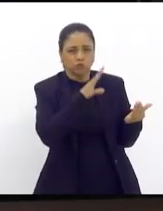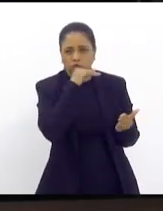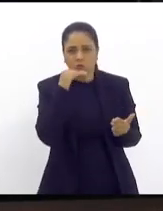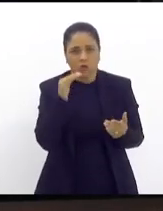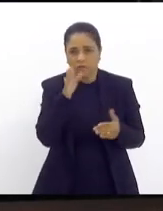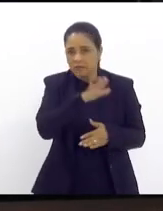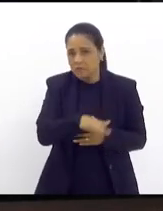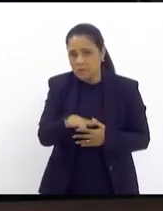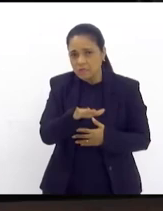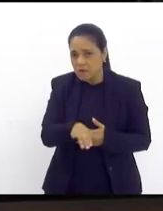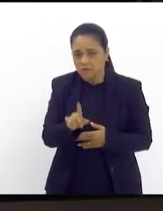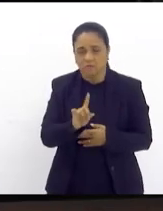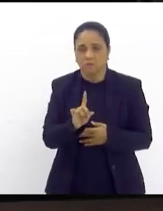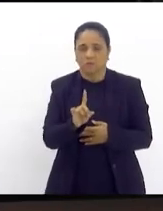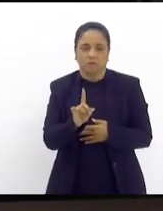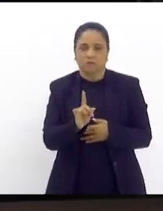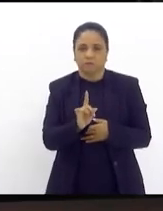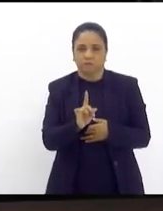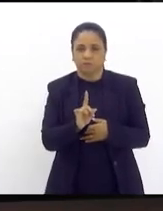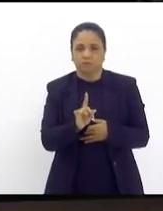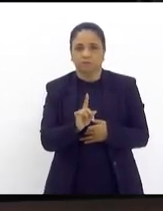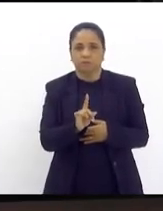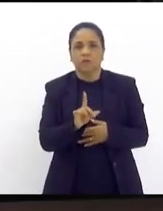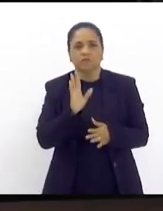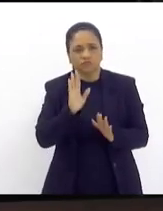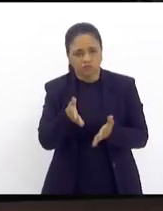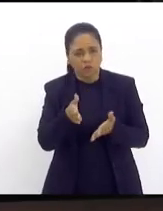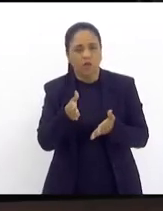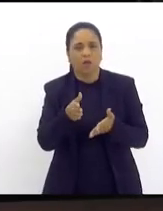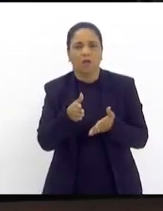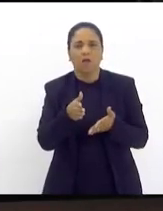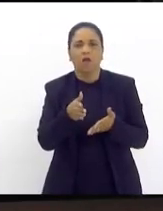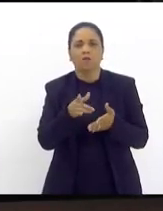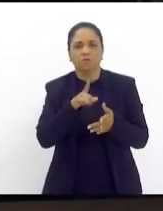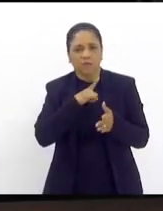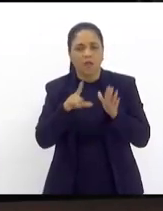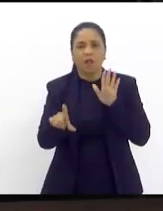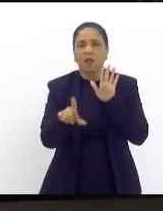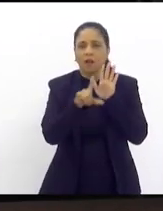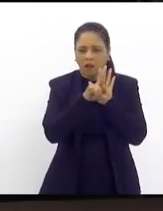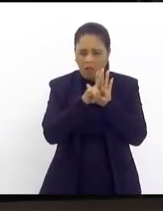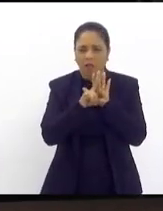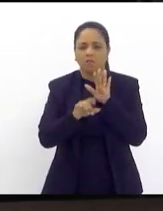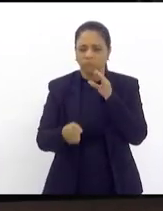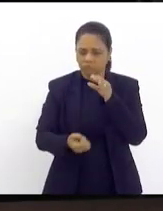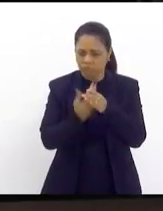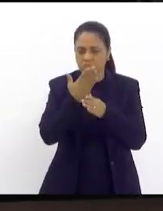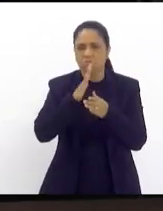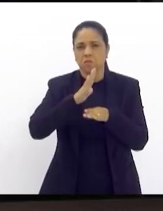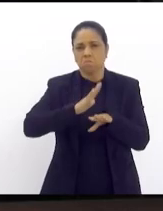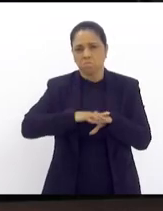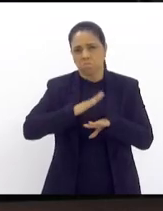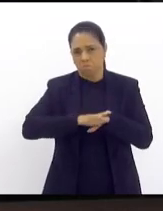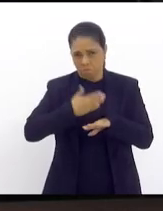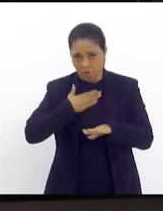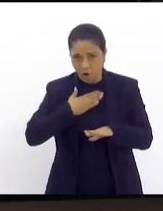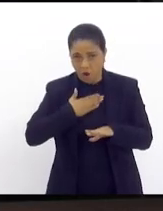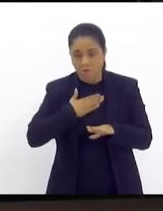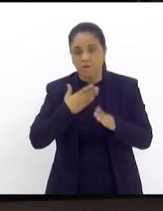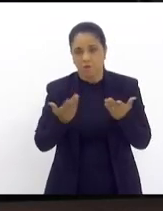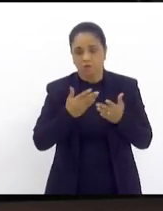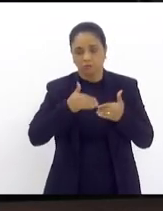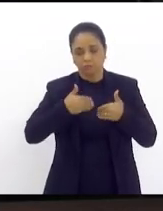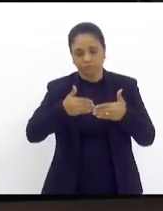nossas crianças adolescentes e jovens Como já tracei aqui que tem lei de mim autoria vigente hoje no estado do Rio de